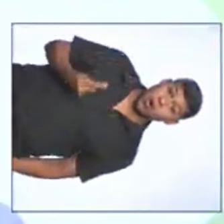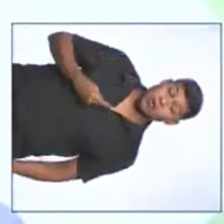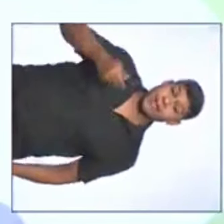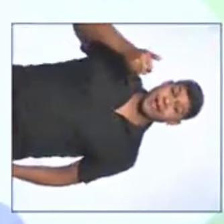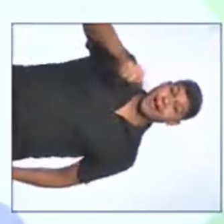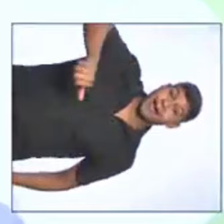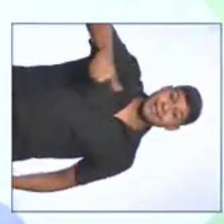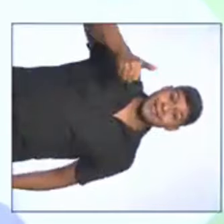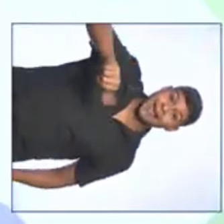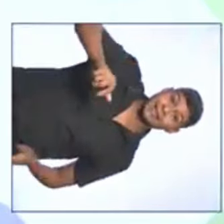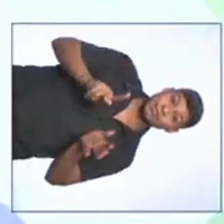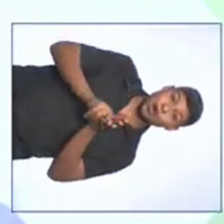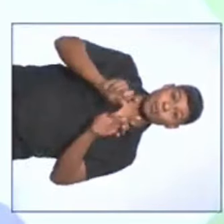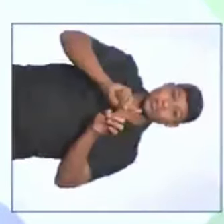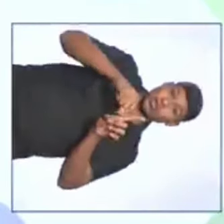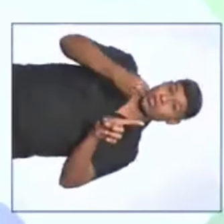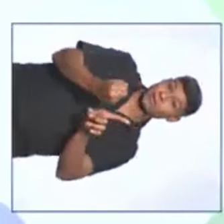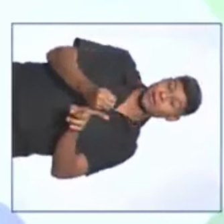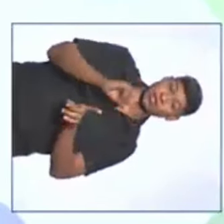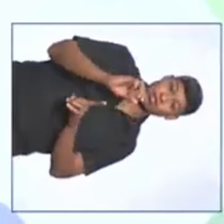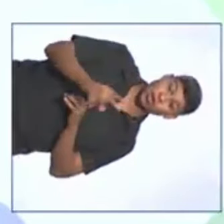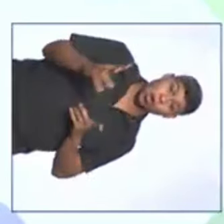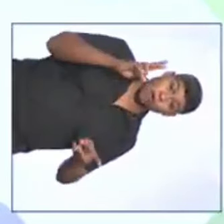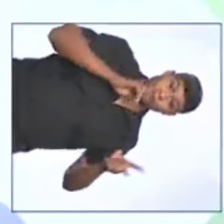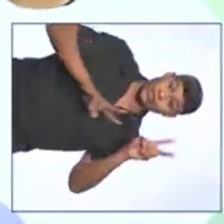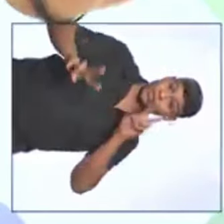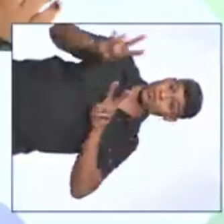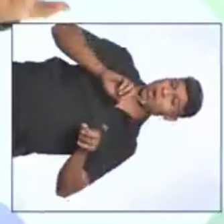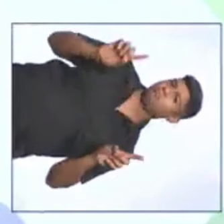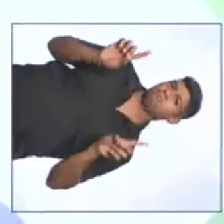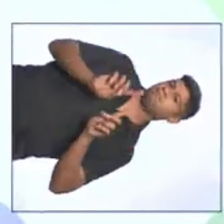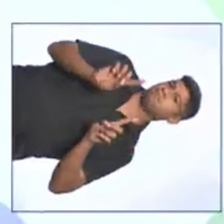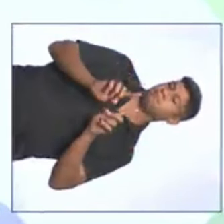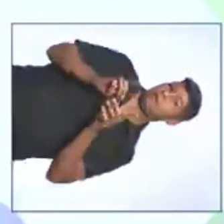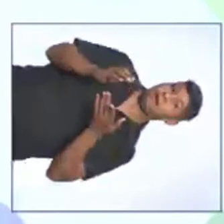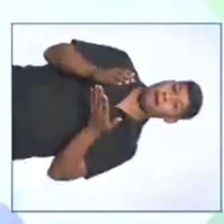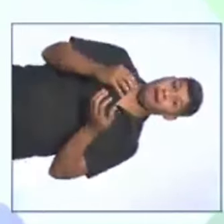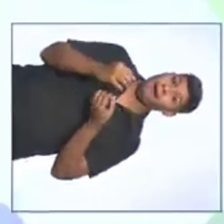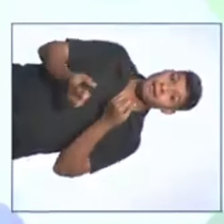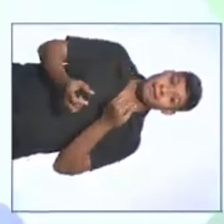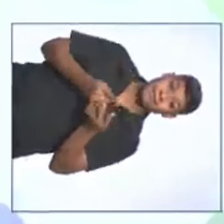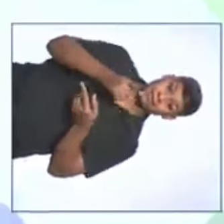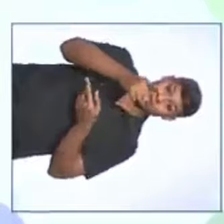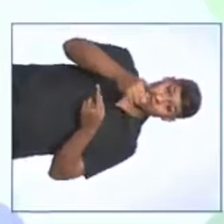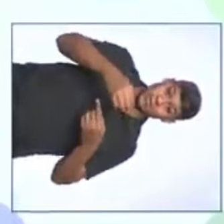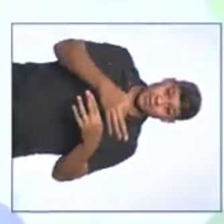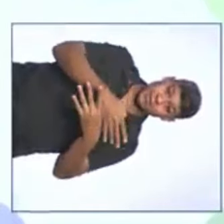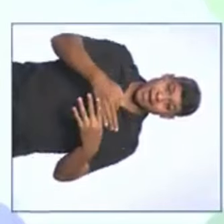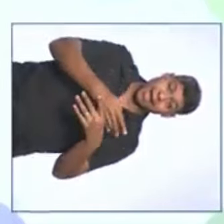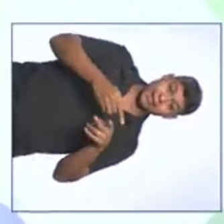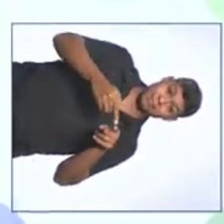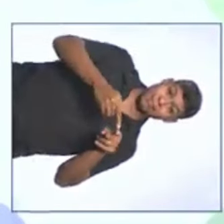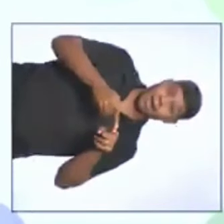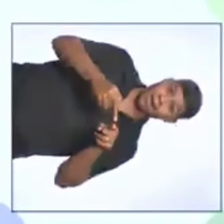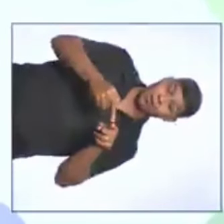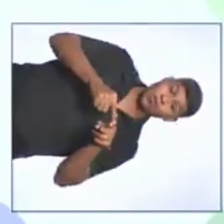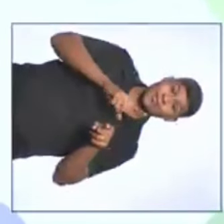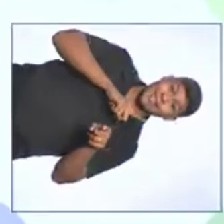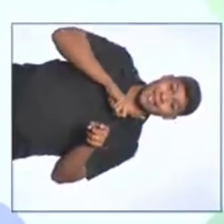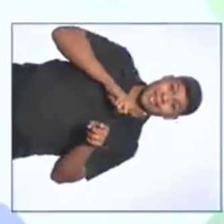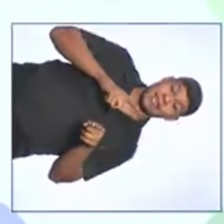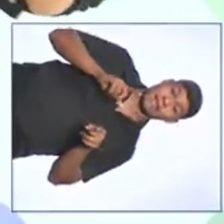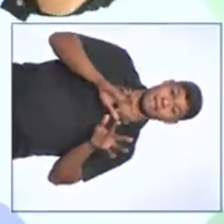análise que a gente faz da sociedade, ela não pode ser só no visual. Porque, às vezes, onde você mora, na sua cidade ou no seu bairro, você vai ter